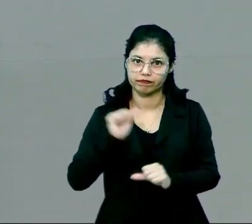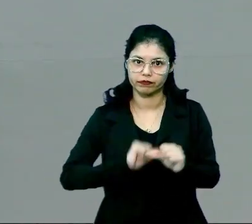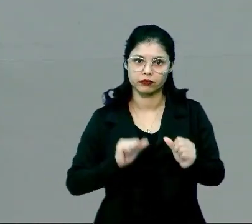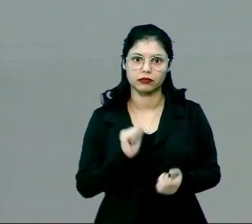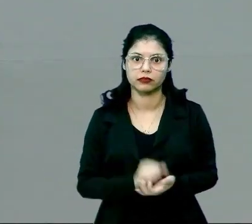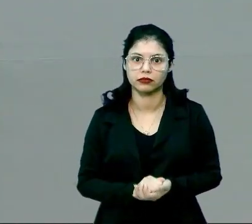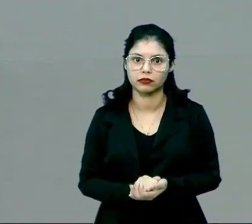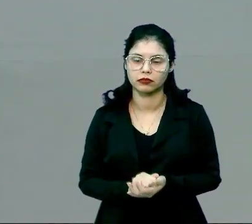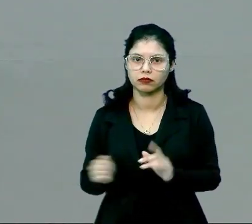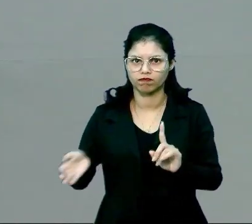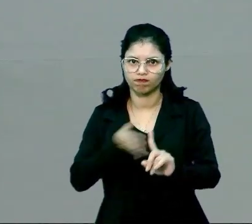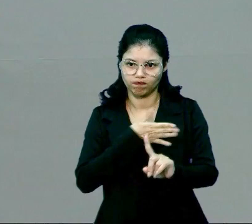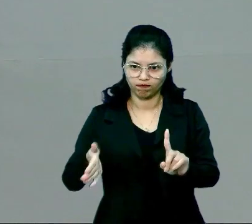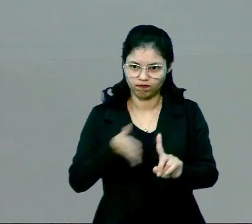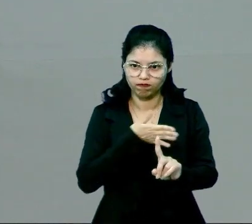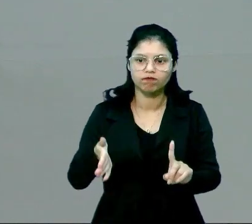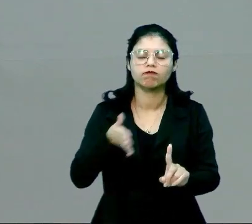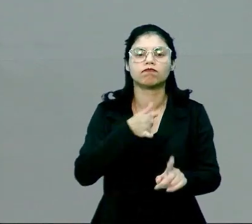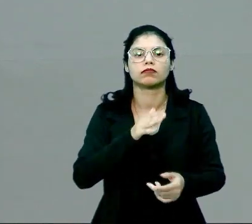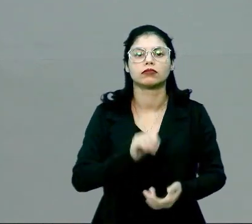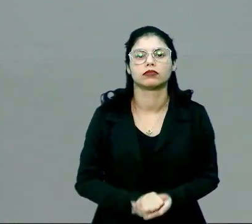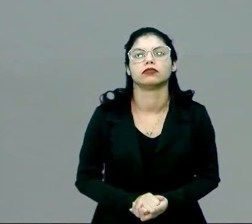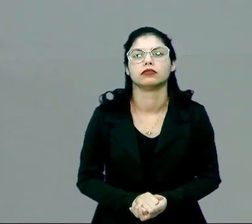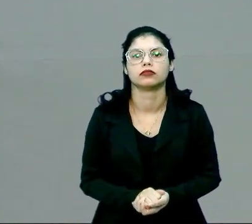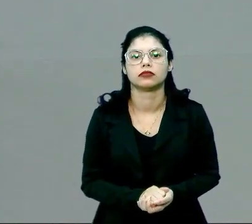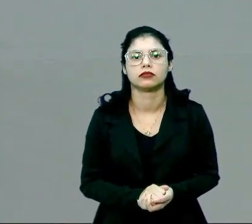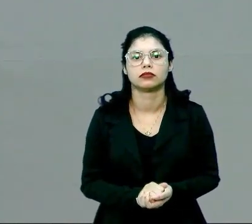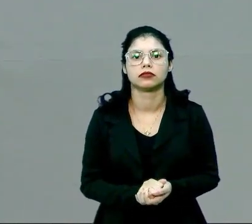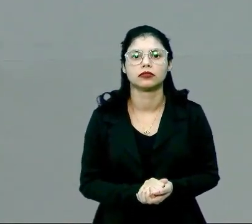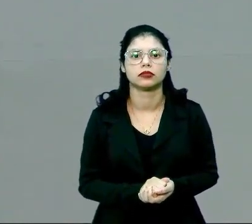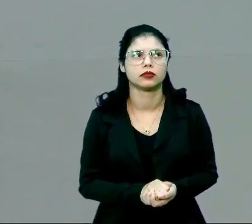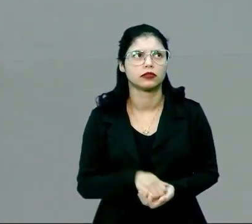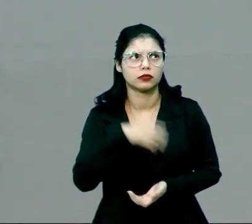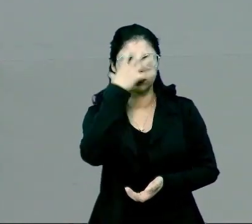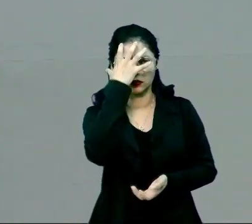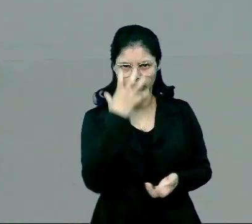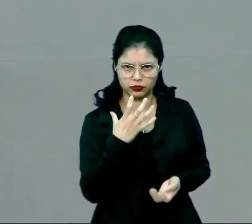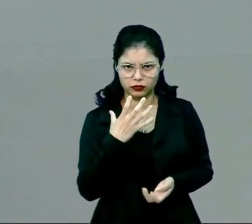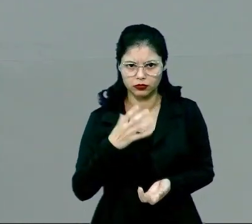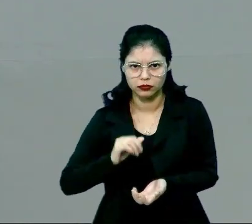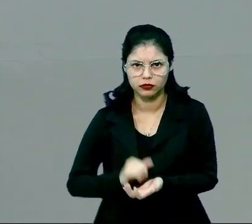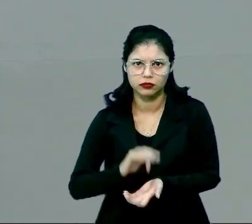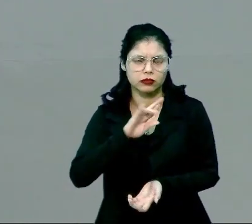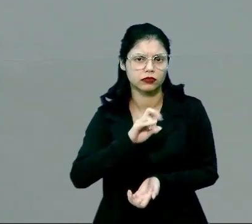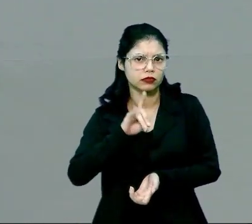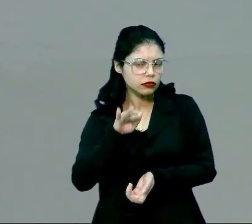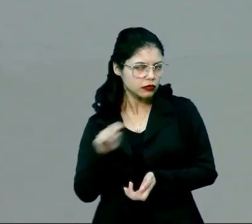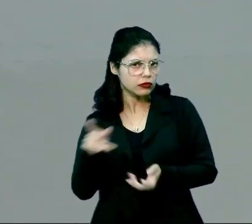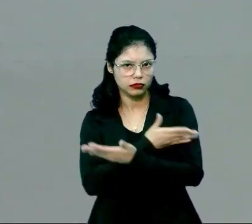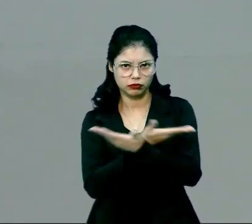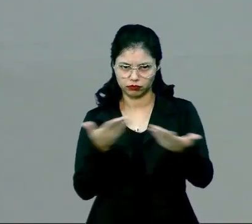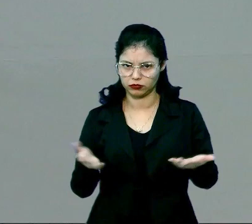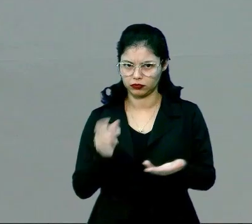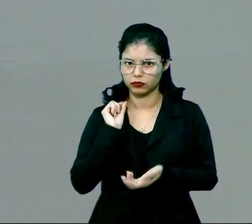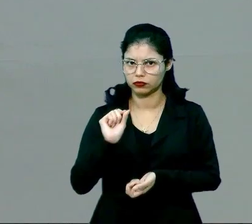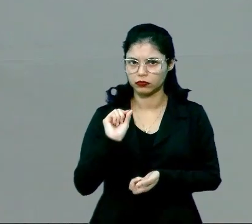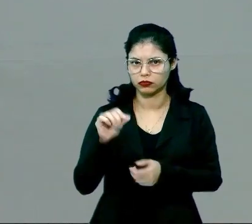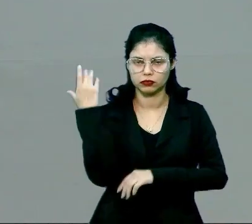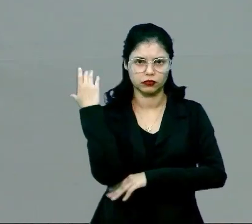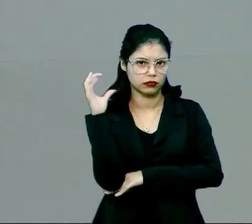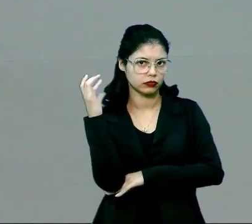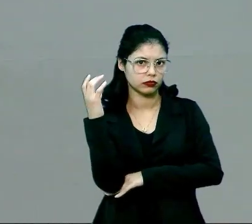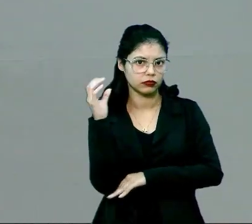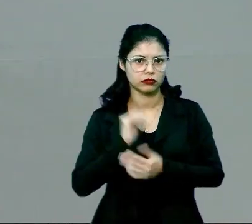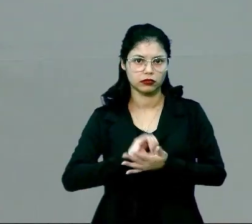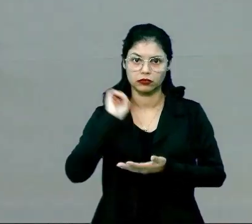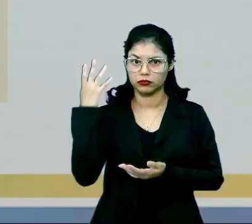mudou. Ele ficou agressivo, tá certo? Ele ficava ranzinza com todo mundo, foi rude com o pessoal. Então, o que a